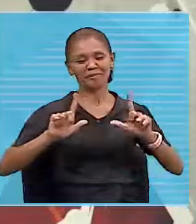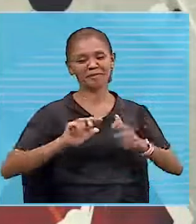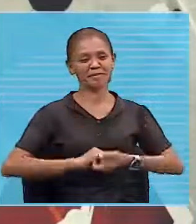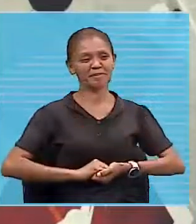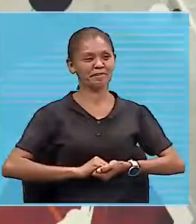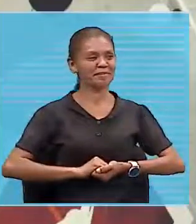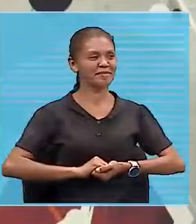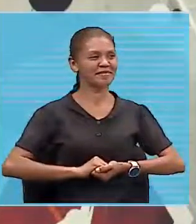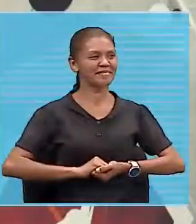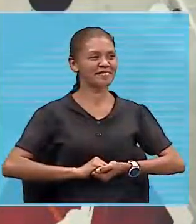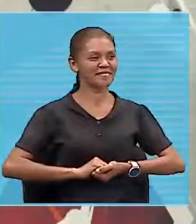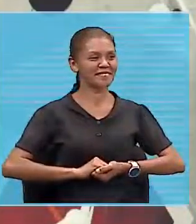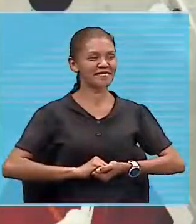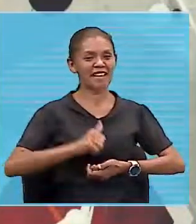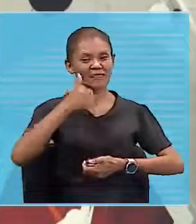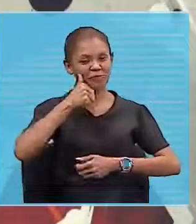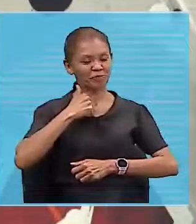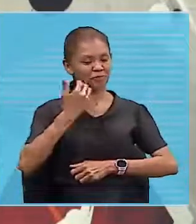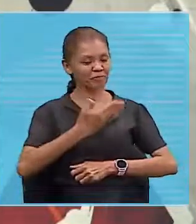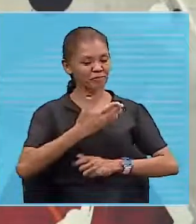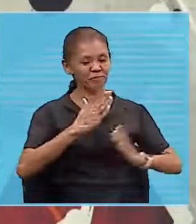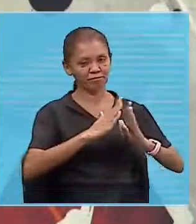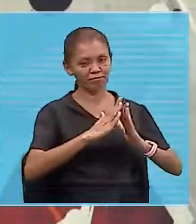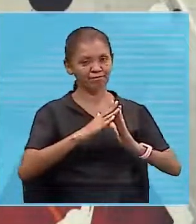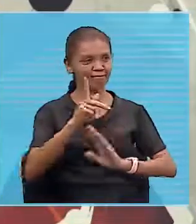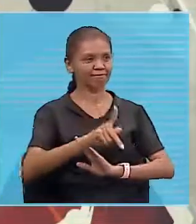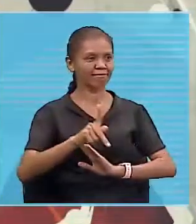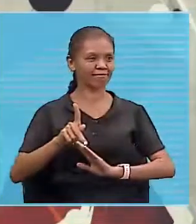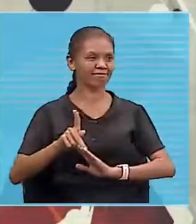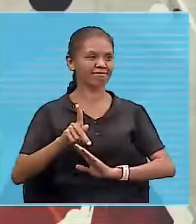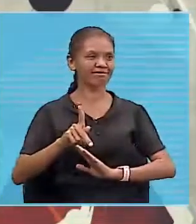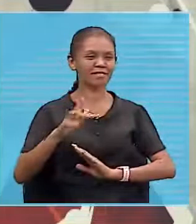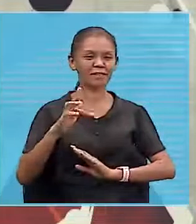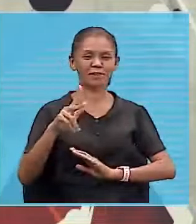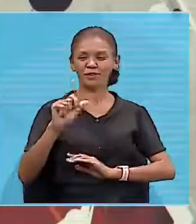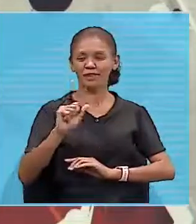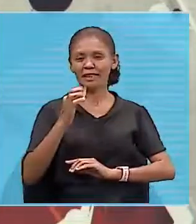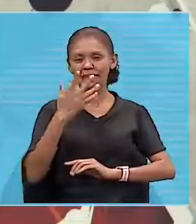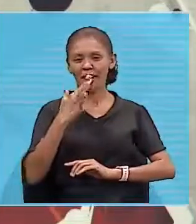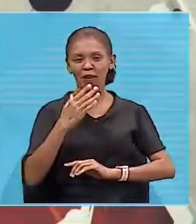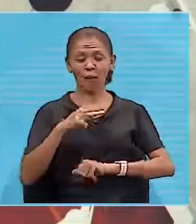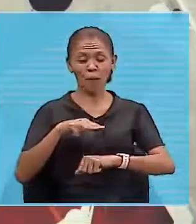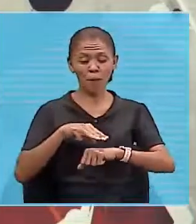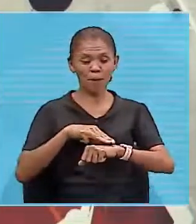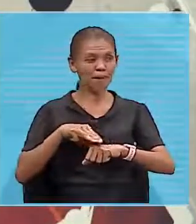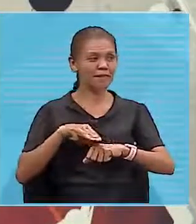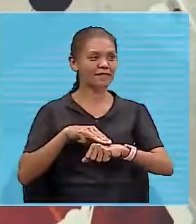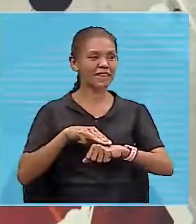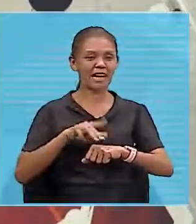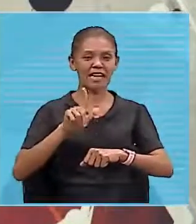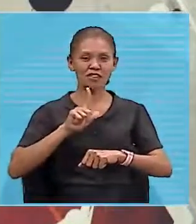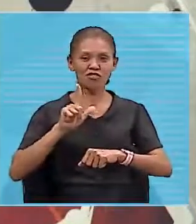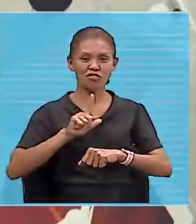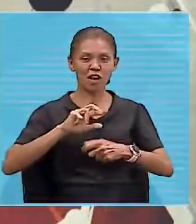Ferraz me avise ainda hoje fusquinha creme ela passava uma corrente no para-choque